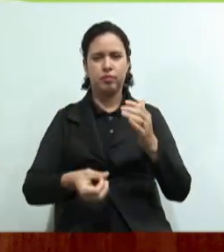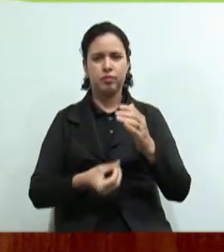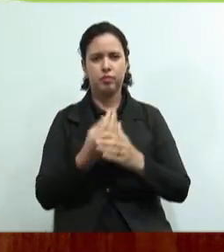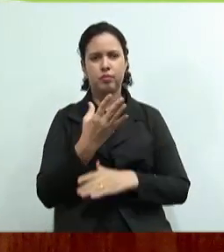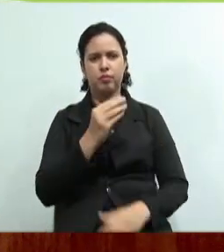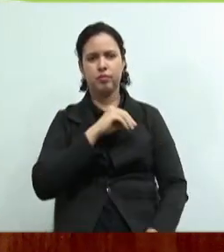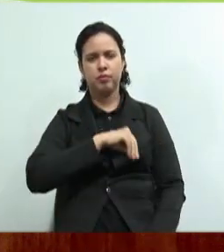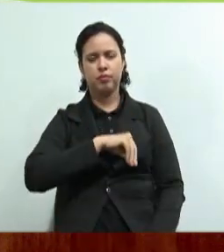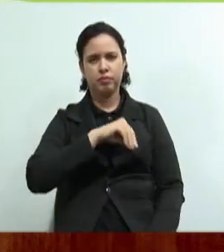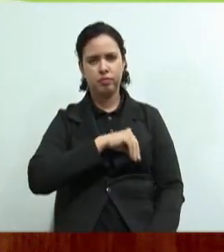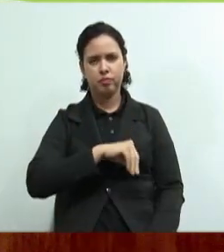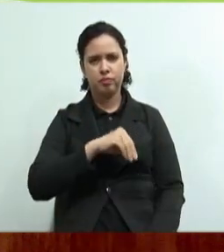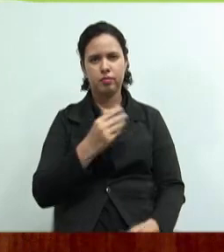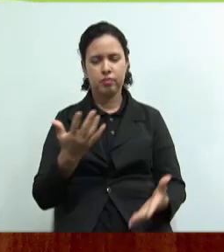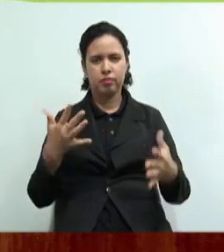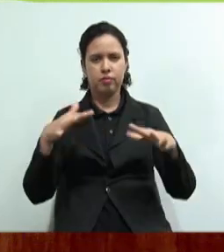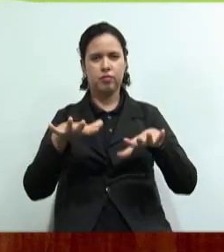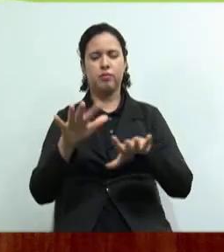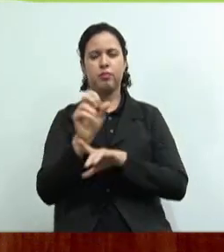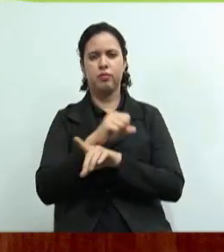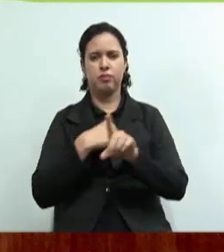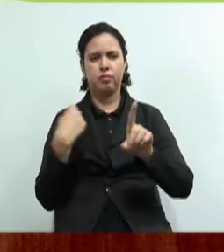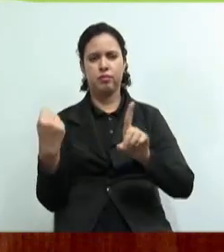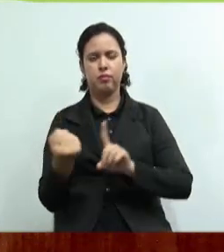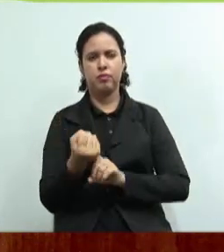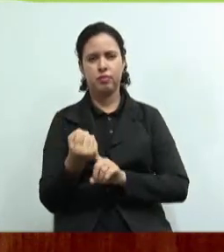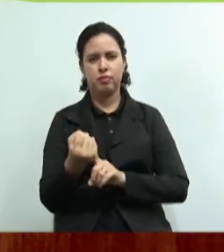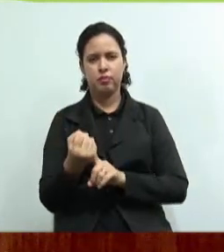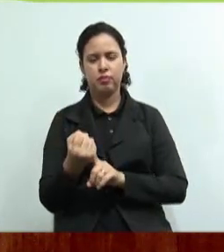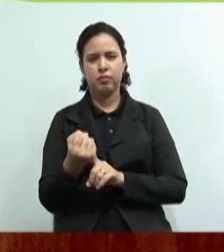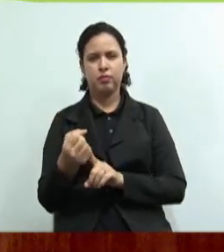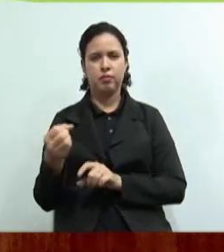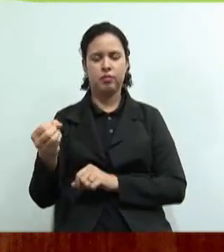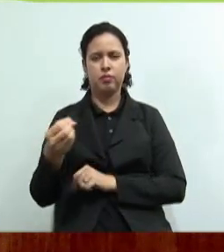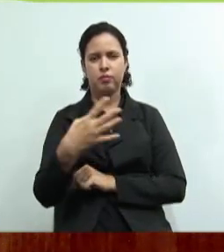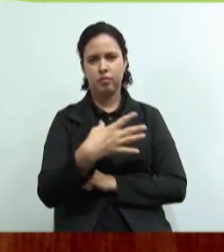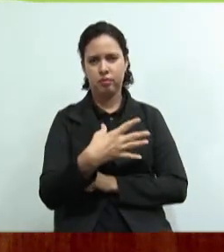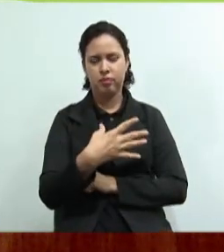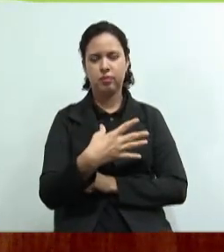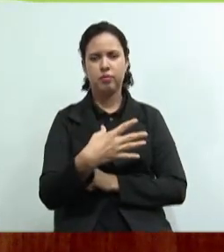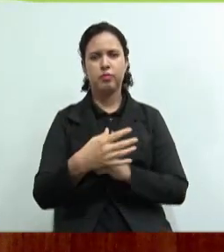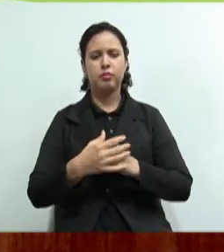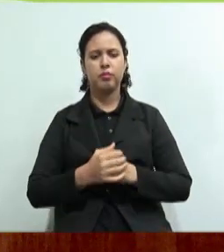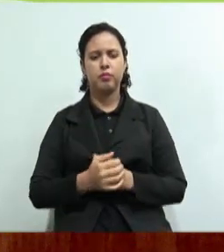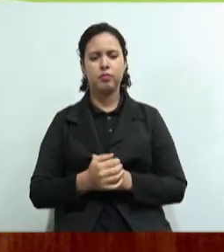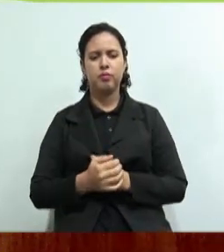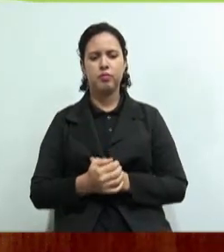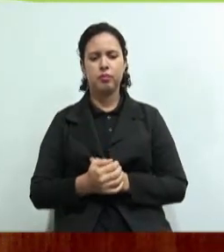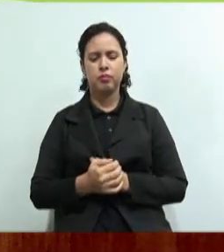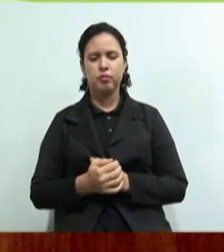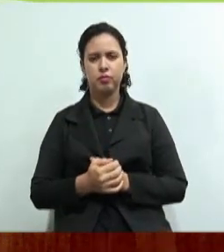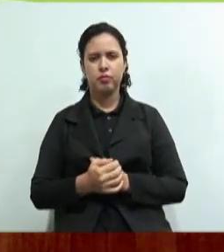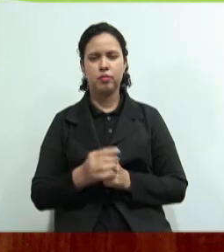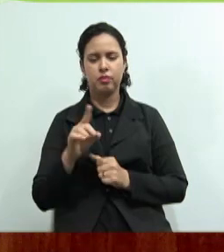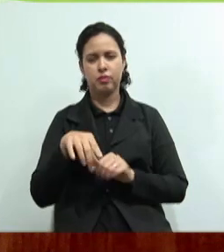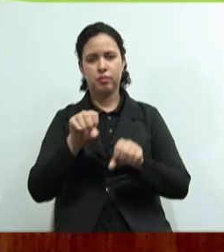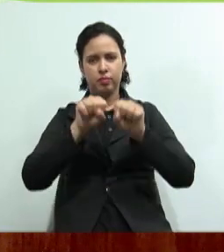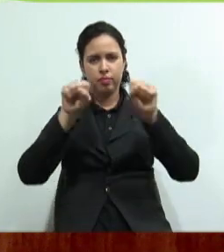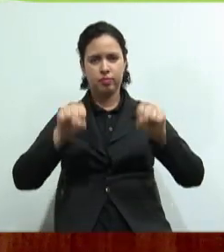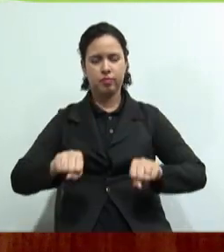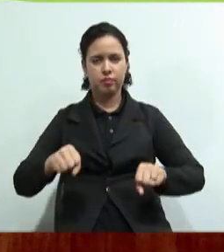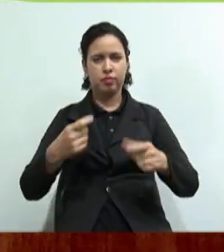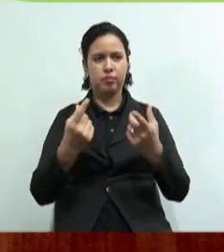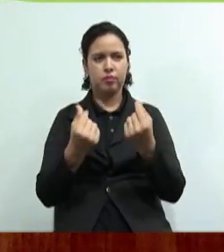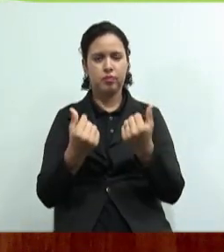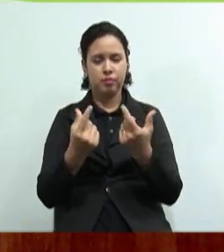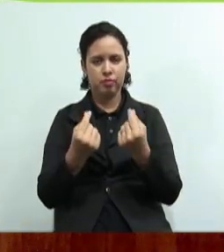uma inclusão social e econômica de novos consumidores, né, nessa rede, nesse sistema econômico de trocas,